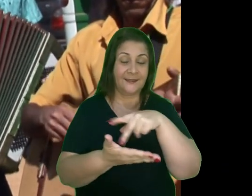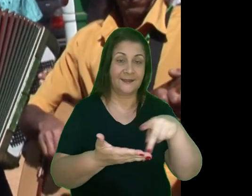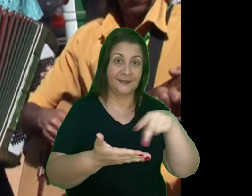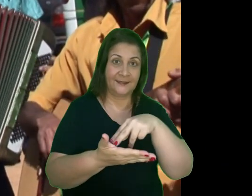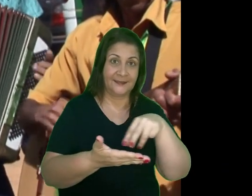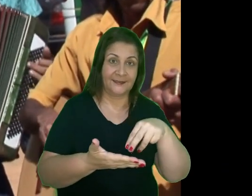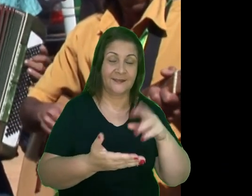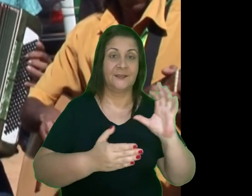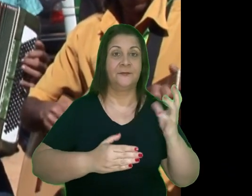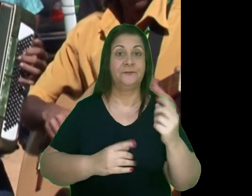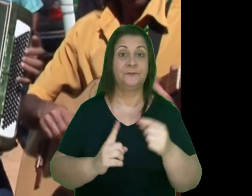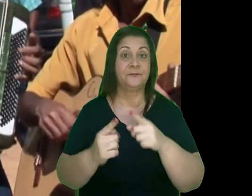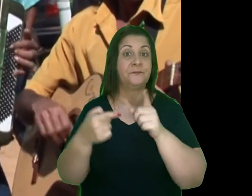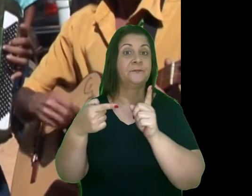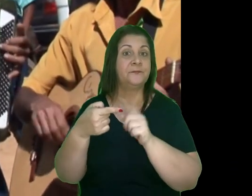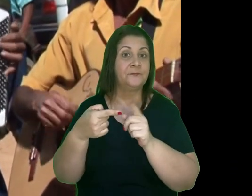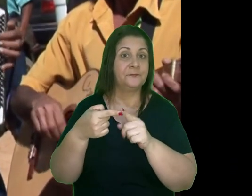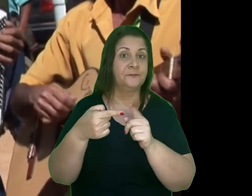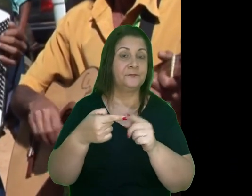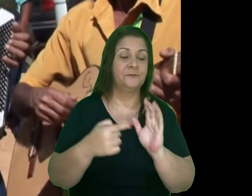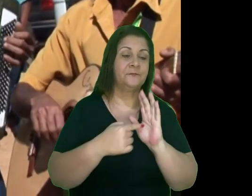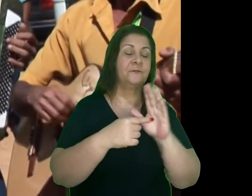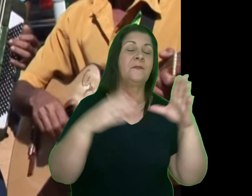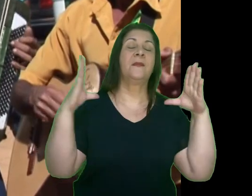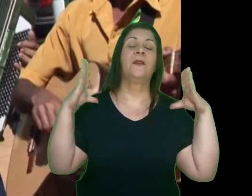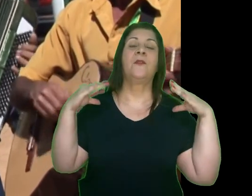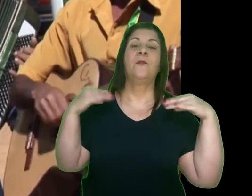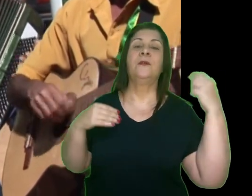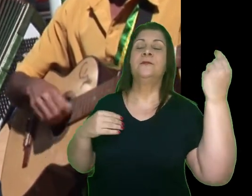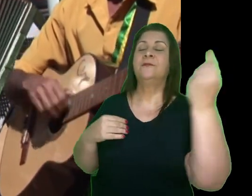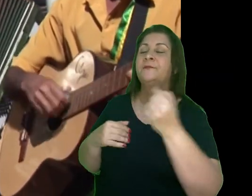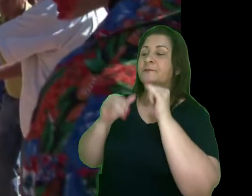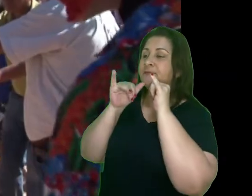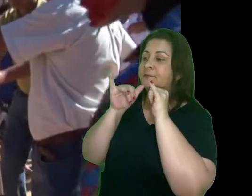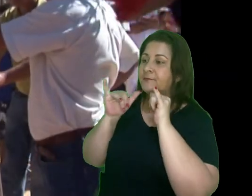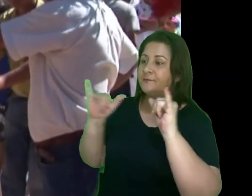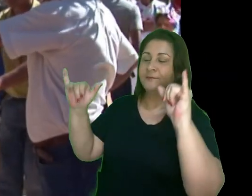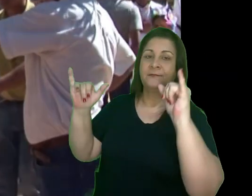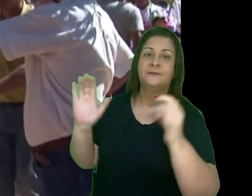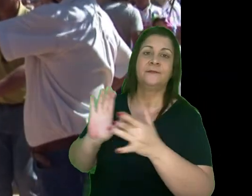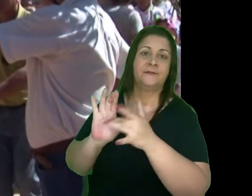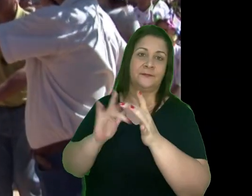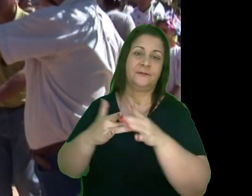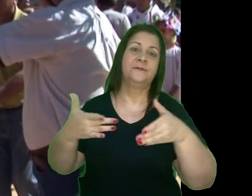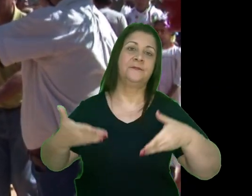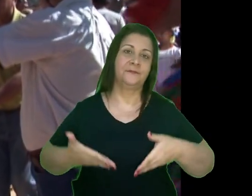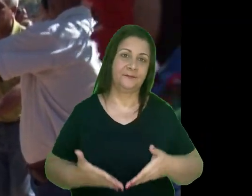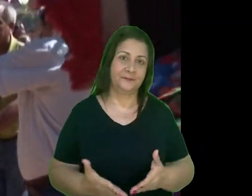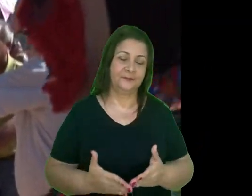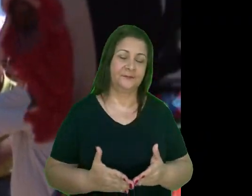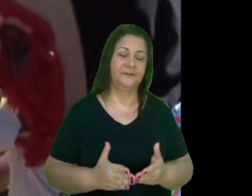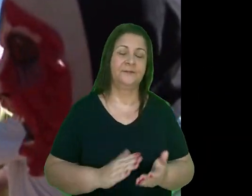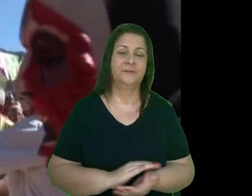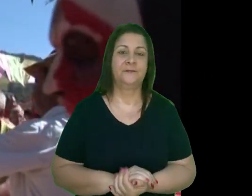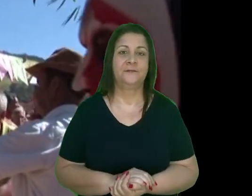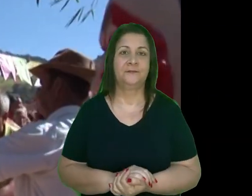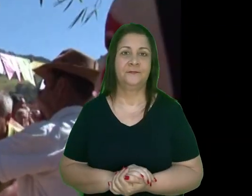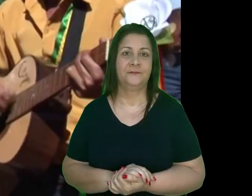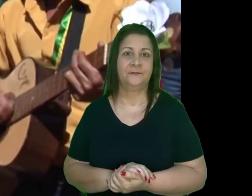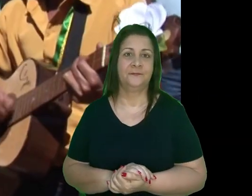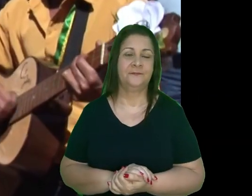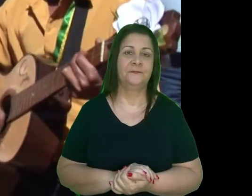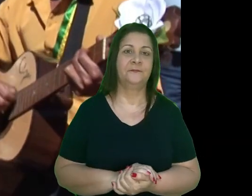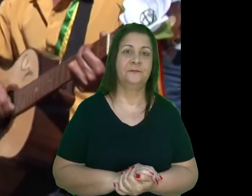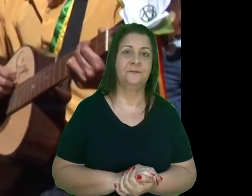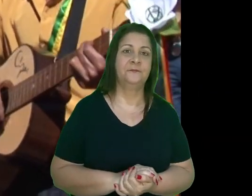a dança é feita em três atos. O primeiro arco encena o anjo que vem anunciando o menino nascido em Belém.